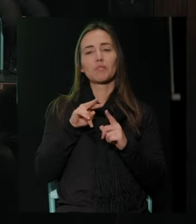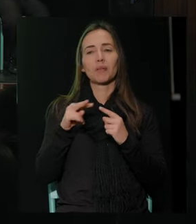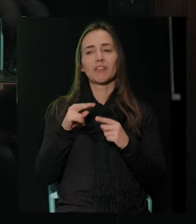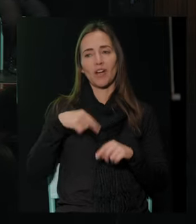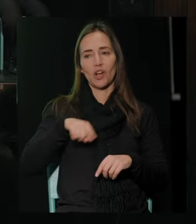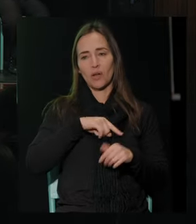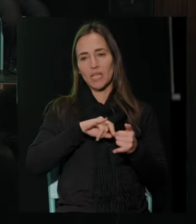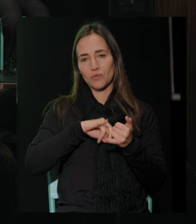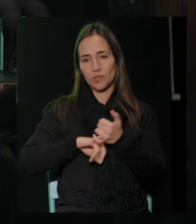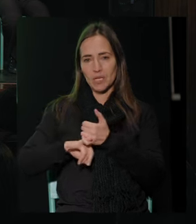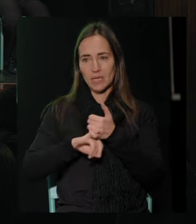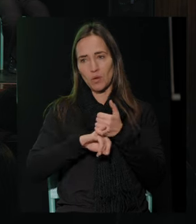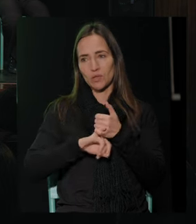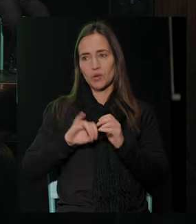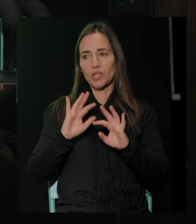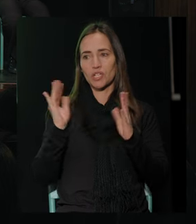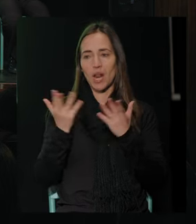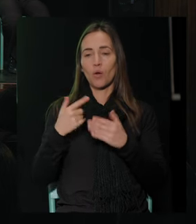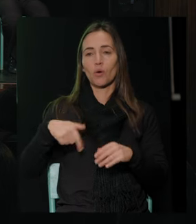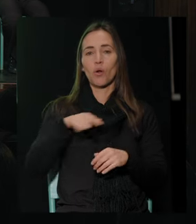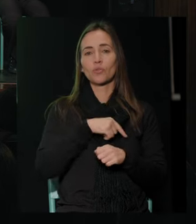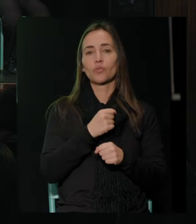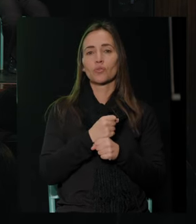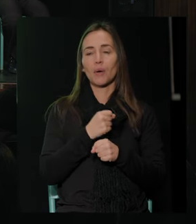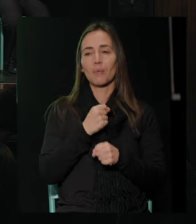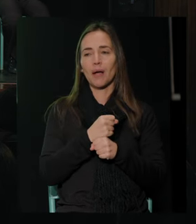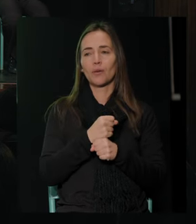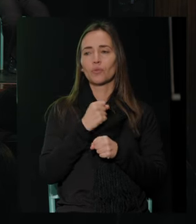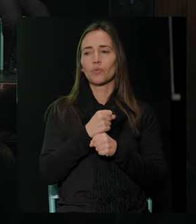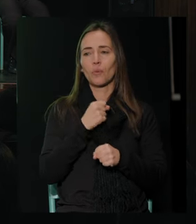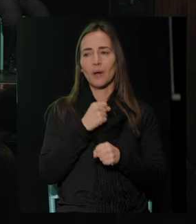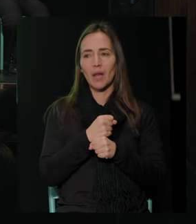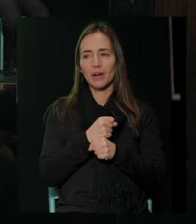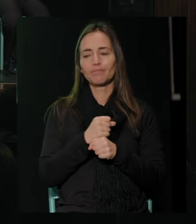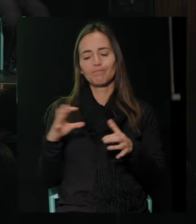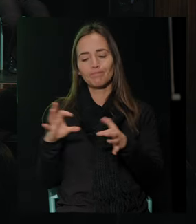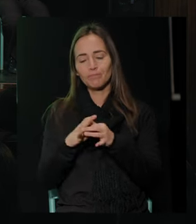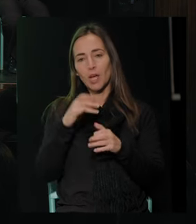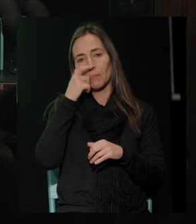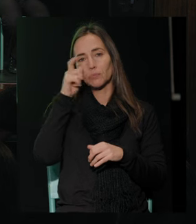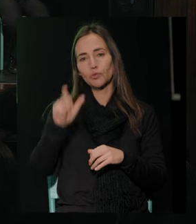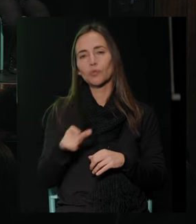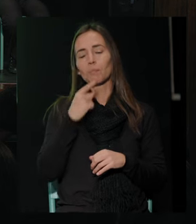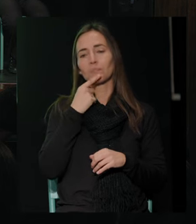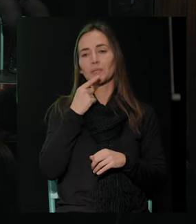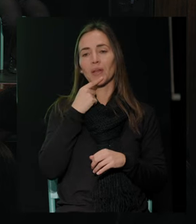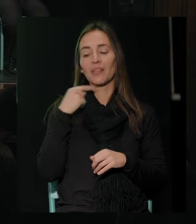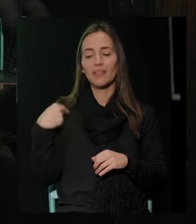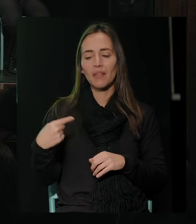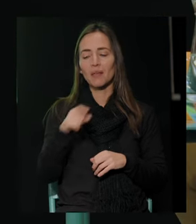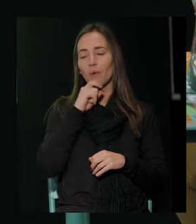associações em geral, o nosso trabalho é muito de trabalhar diretamente com o cidadão e perceber o que é que se pode fazer no